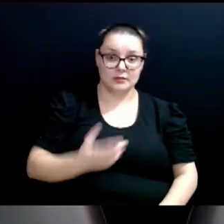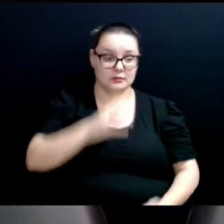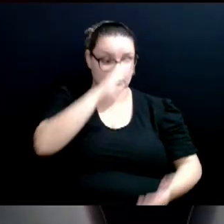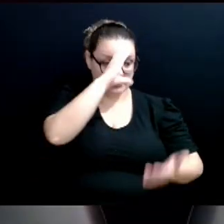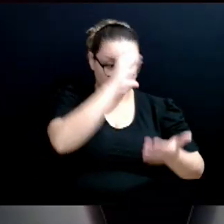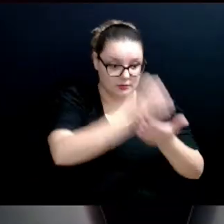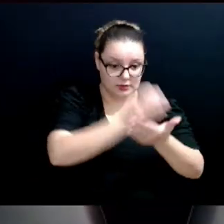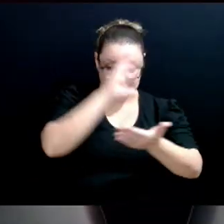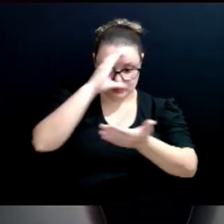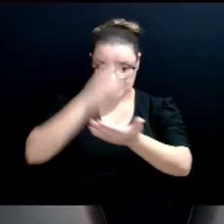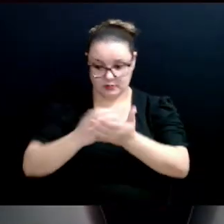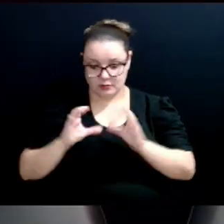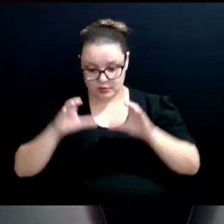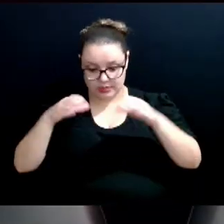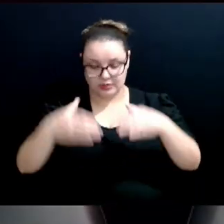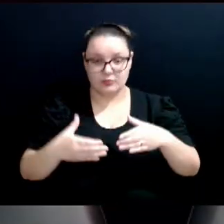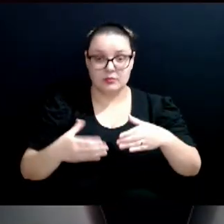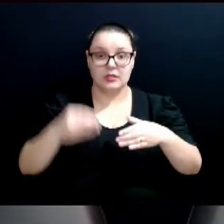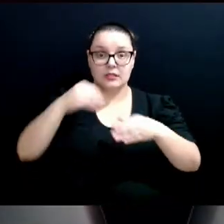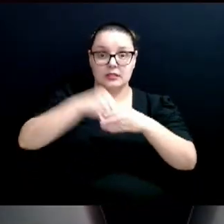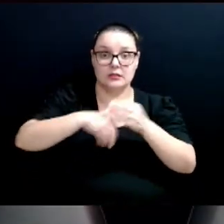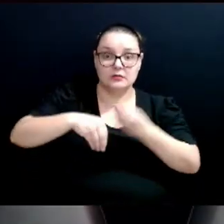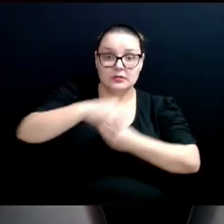das nossas crenças, nós acabamos